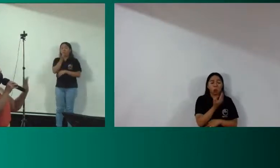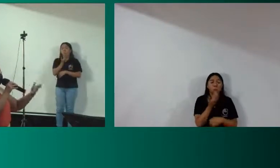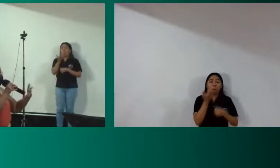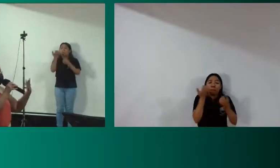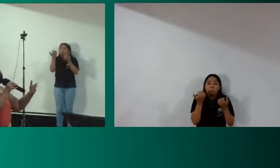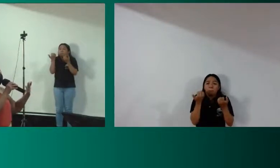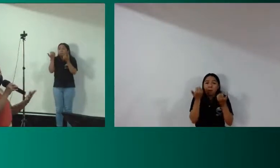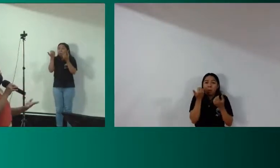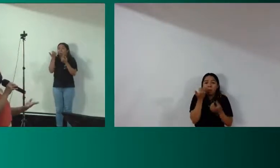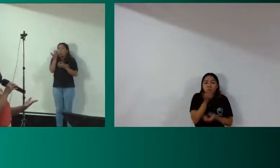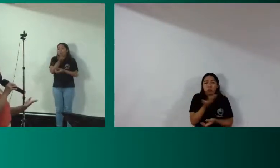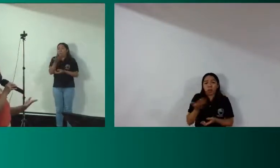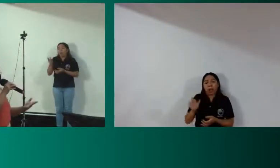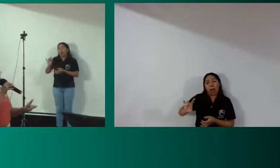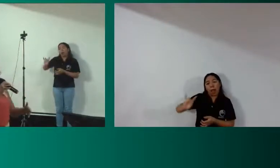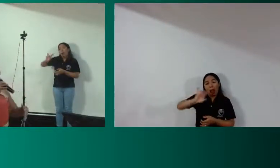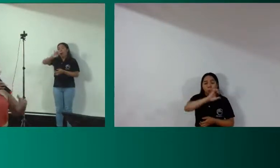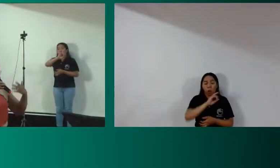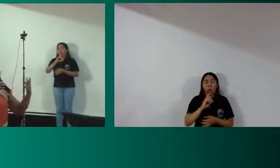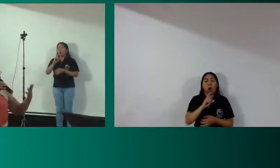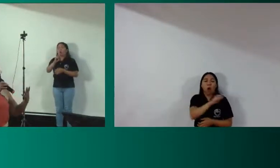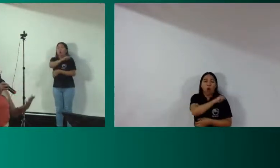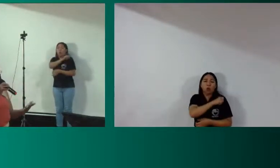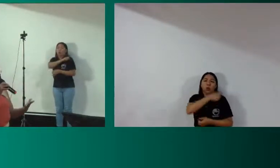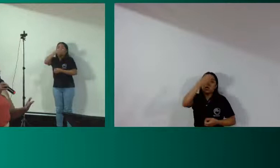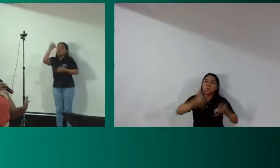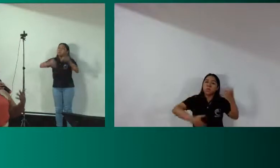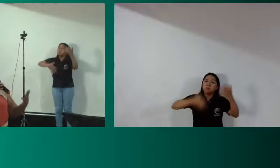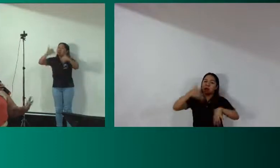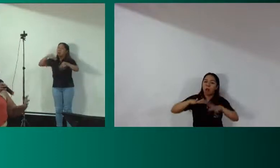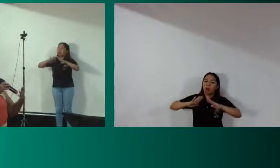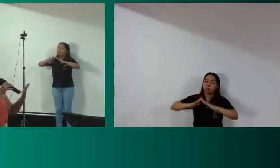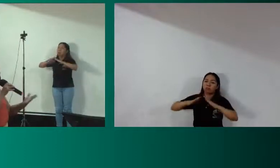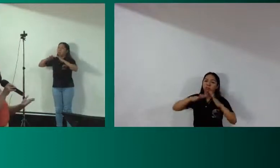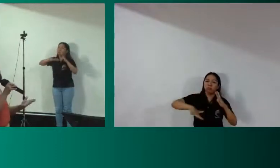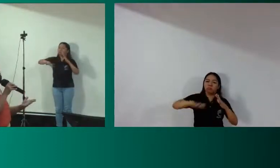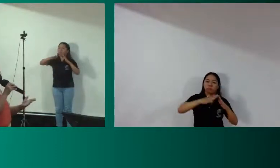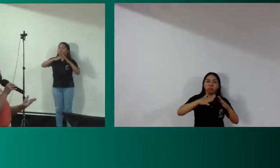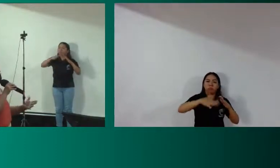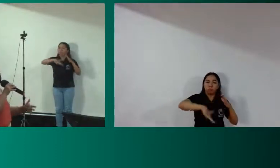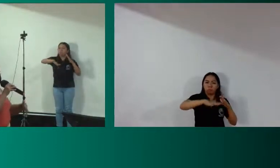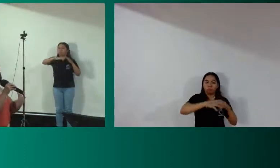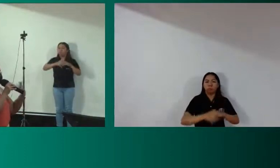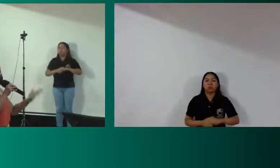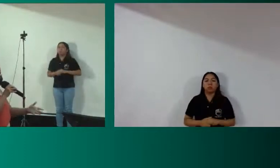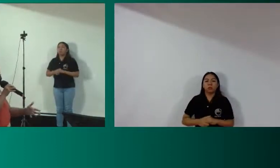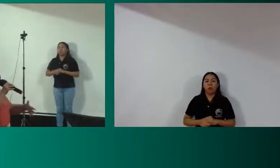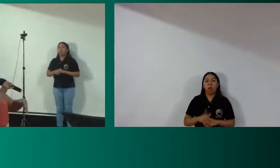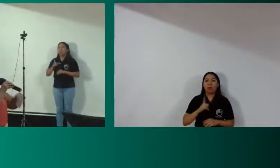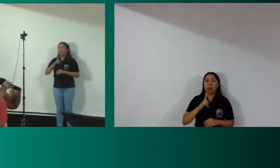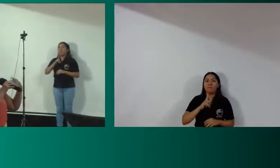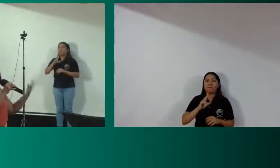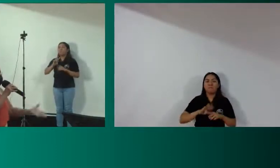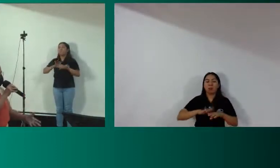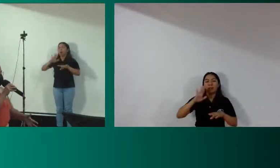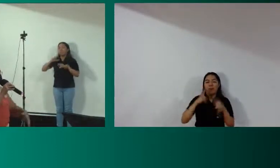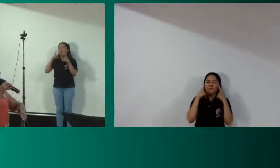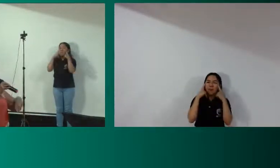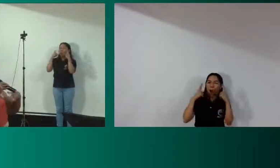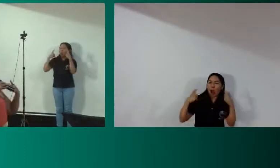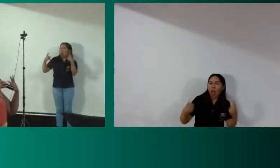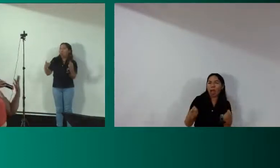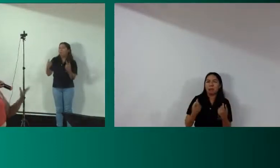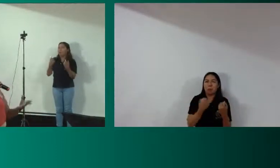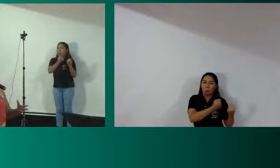foi falar sua realidade do seu bairro né E o que mais veio à tona foi a questão do Poder Paralelo das facções do